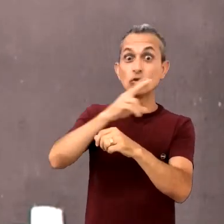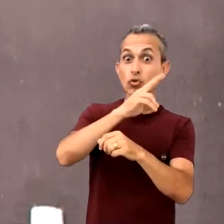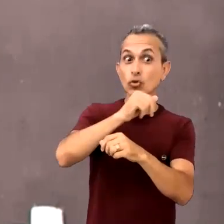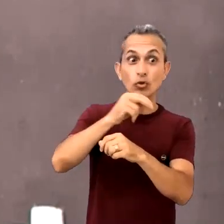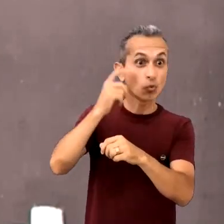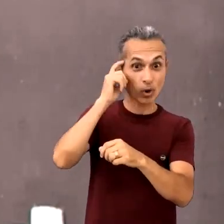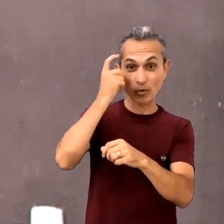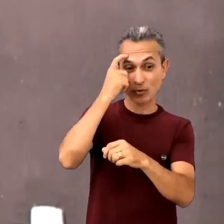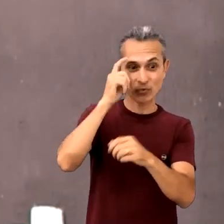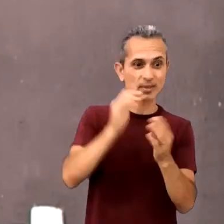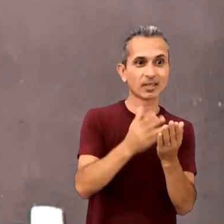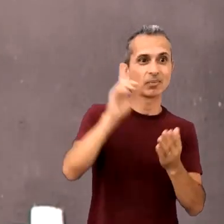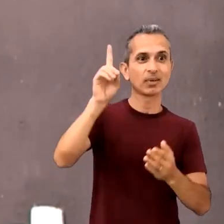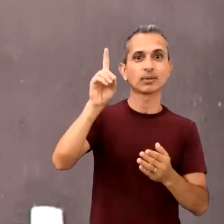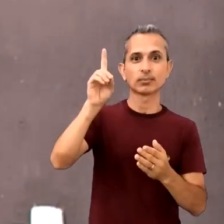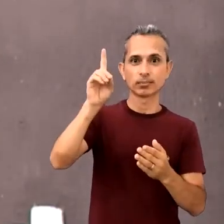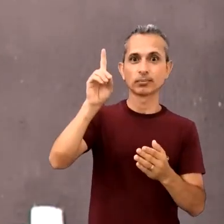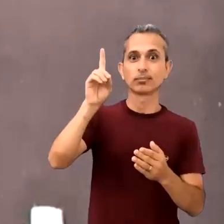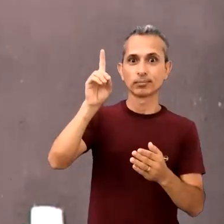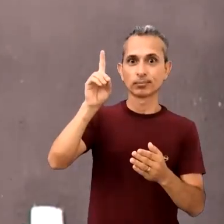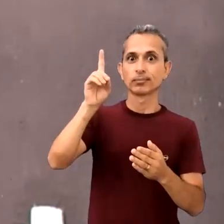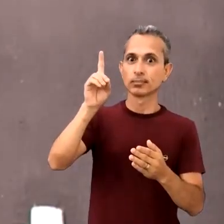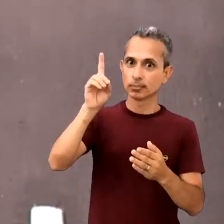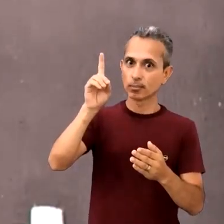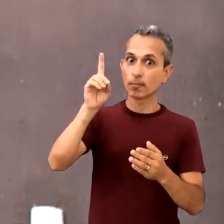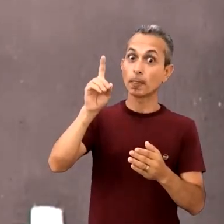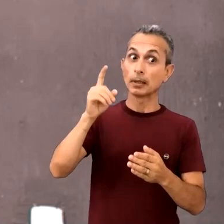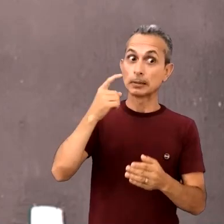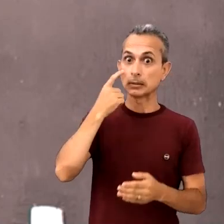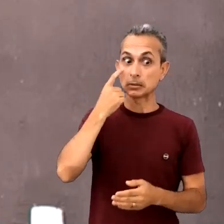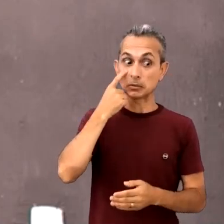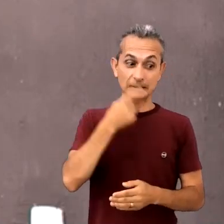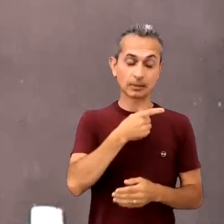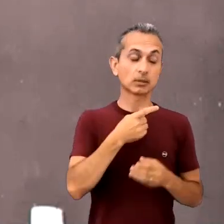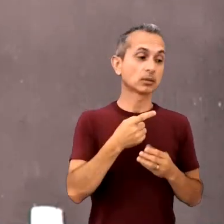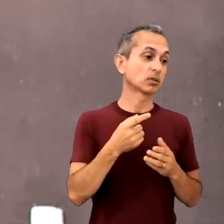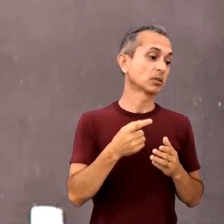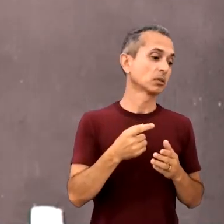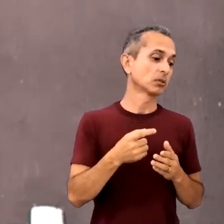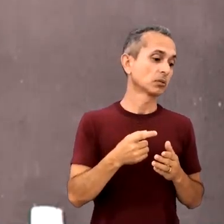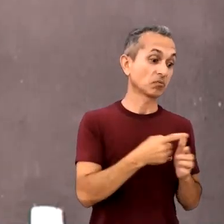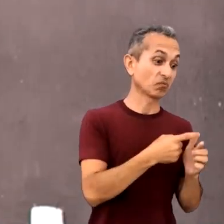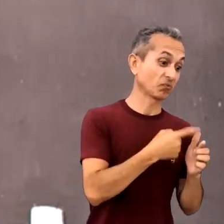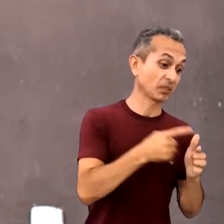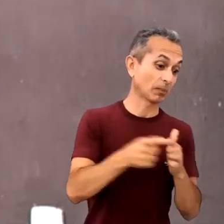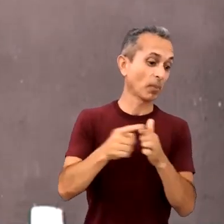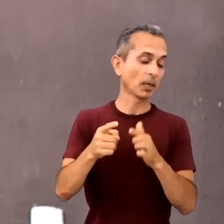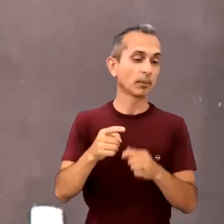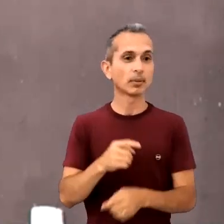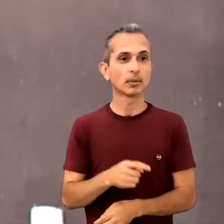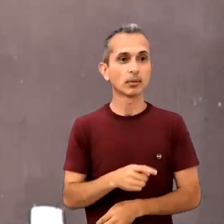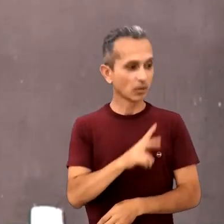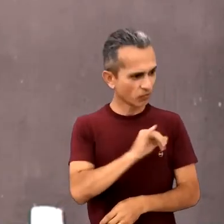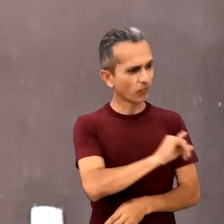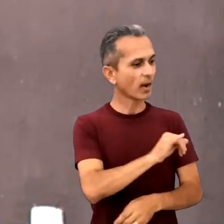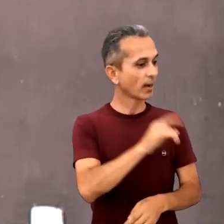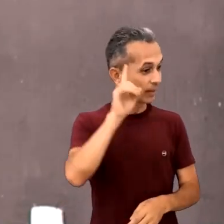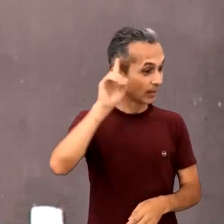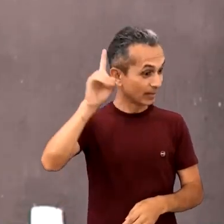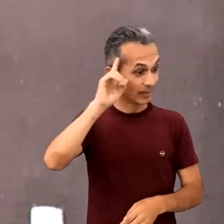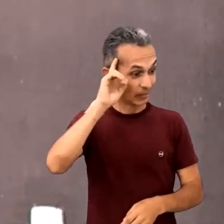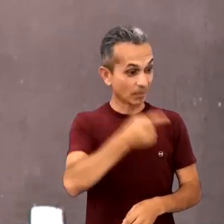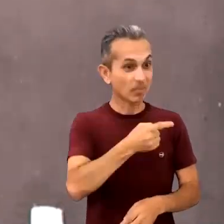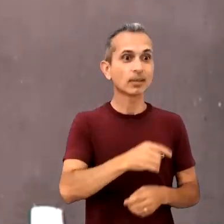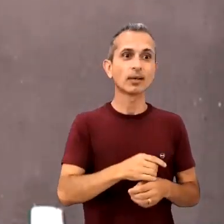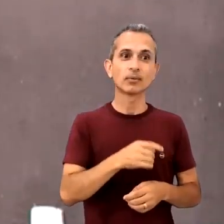Senhor. E olha que eu esperei a pancada, viu? Vai, que Deus está mandando. Aí o cabo disse, Deus está